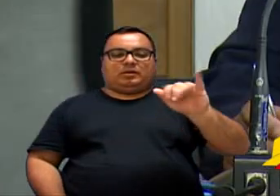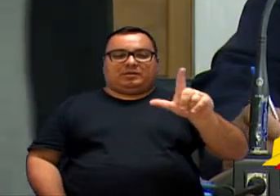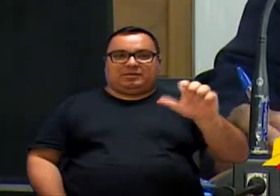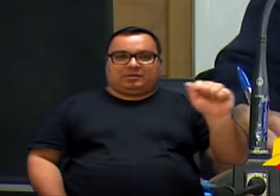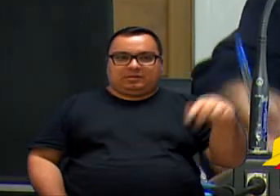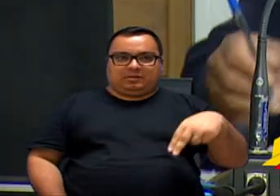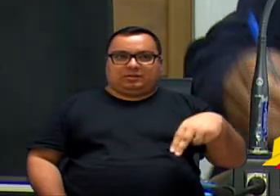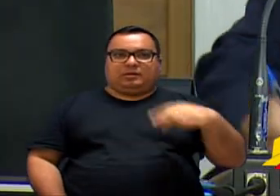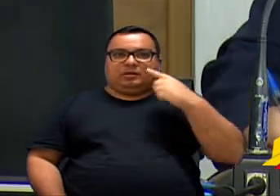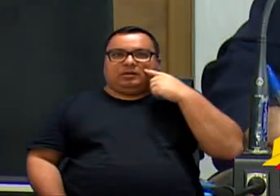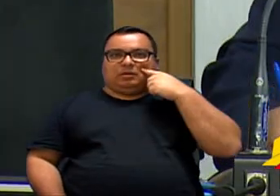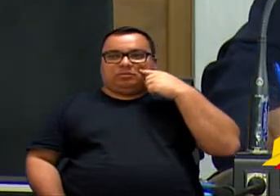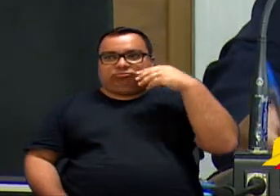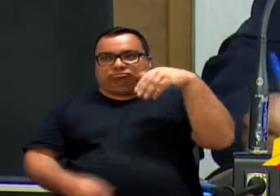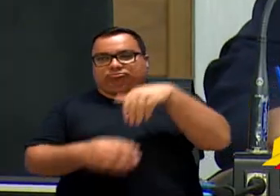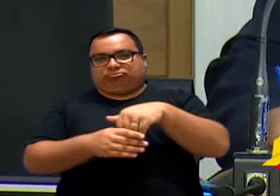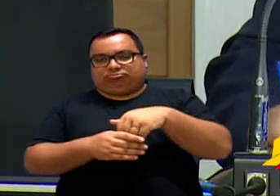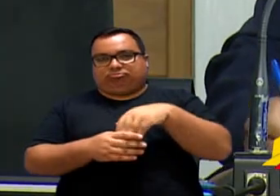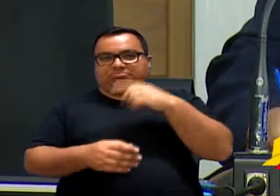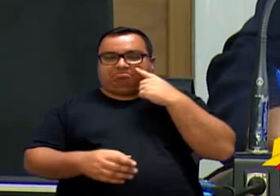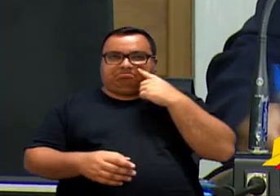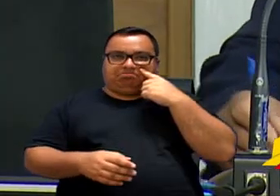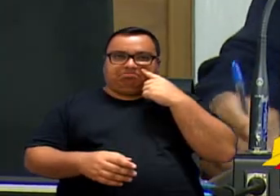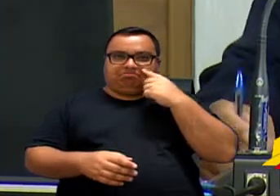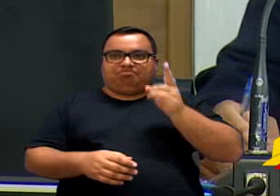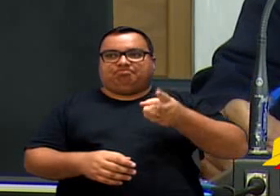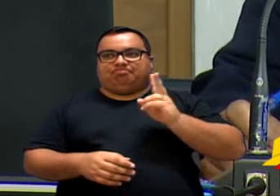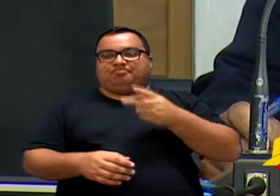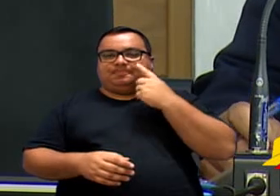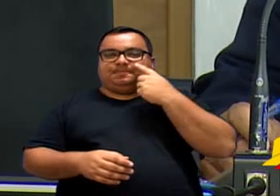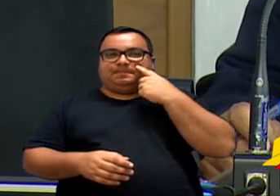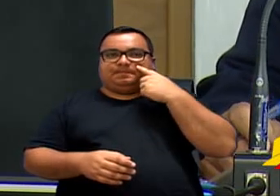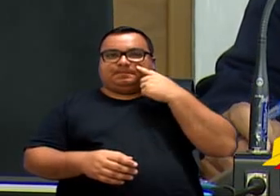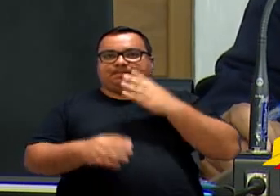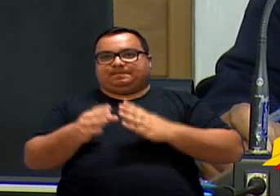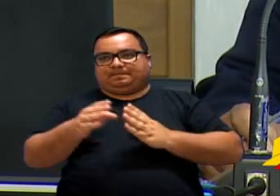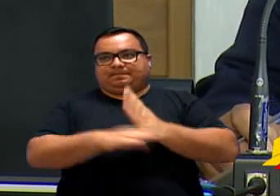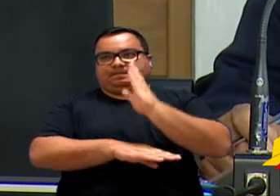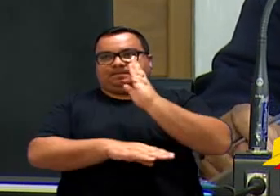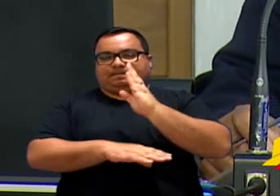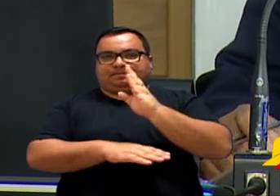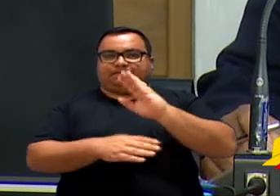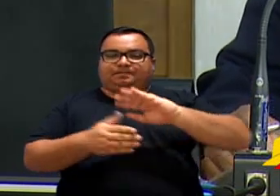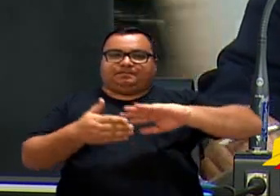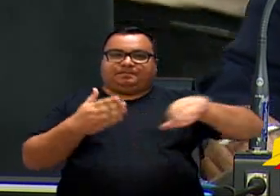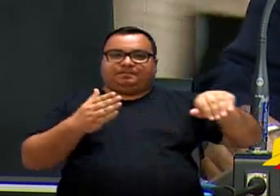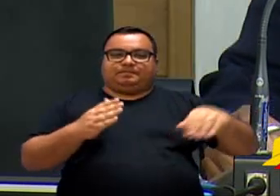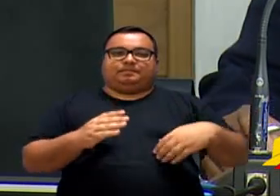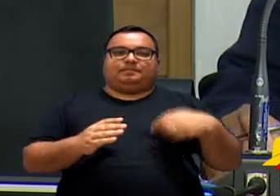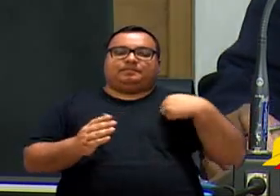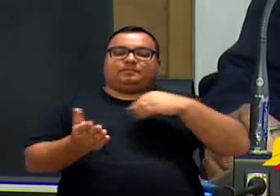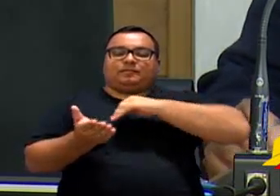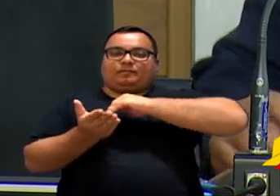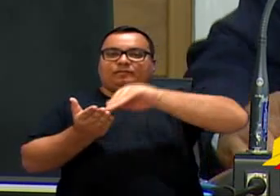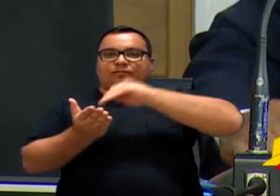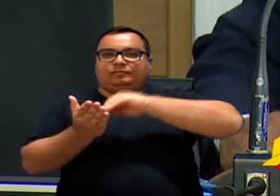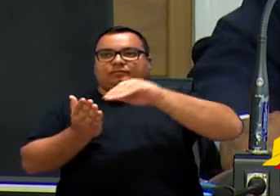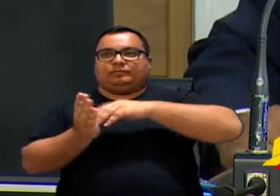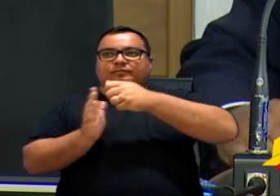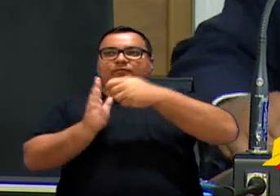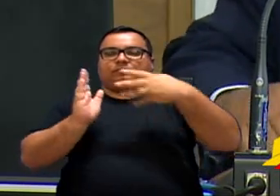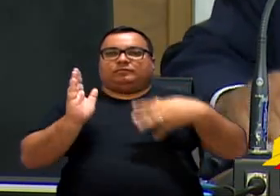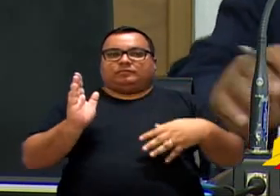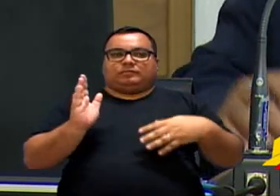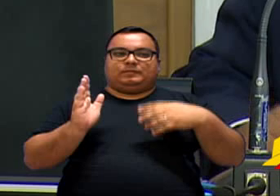leitura. Eu coloco em votação. Os vereadores concordam, permanece como estão. Aprovado. Nosso secretário fará a leitura do expediente